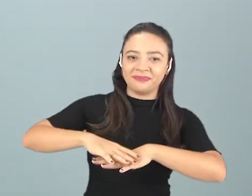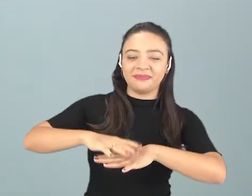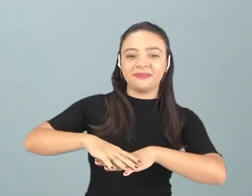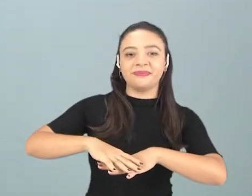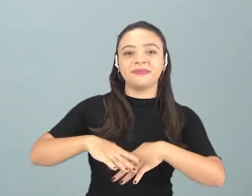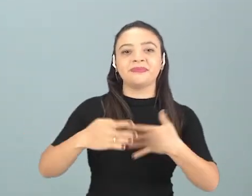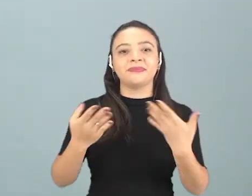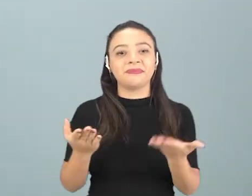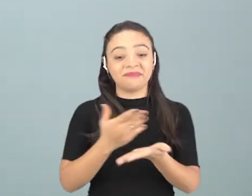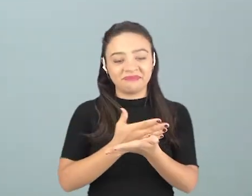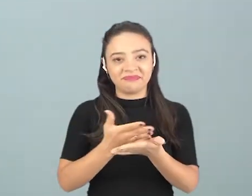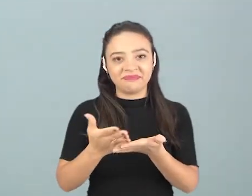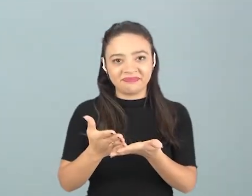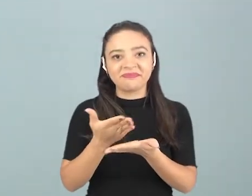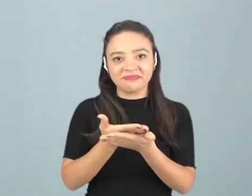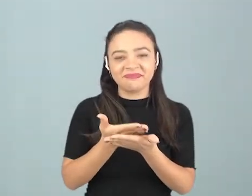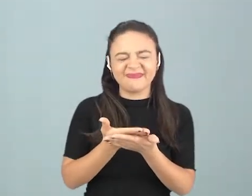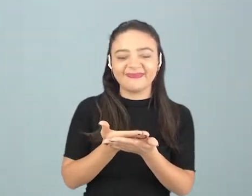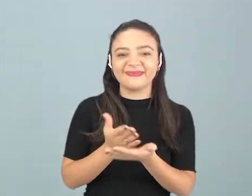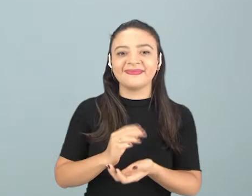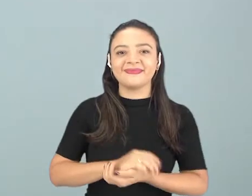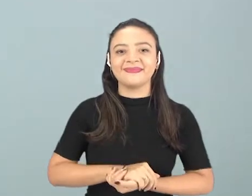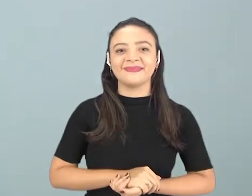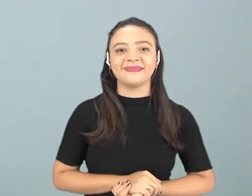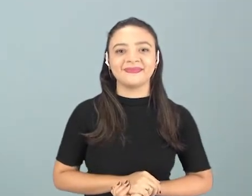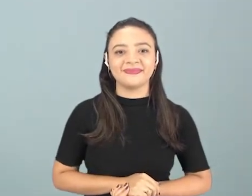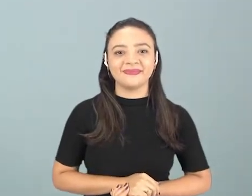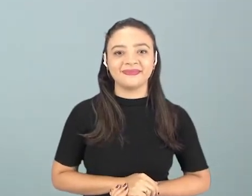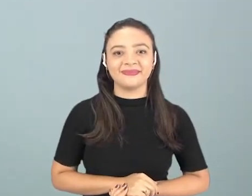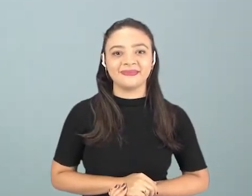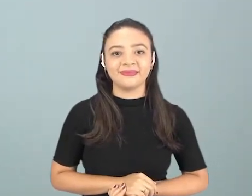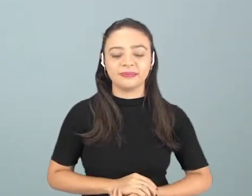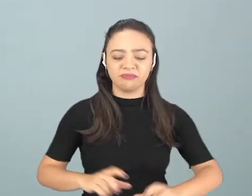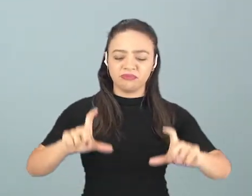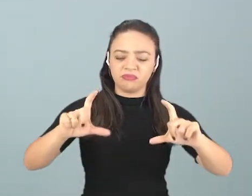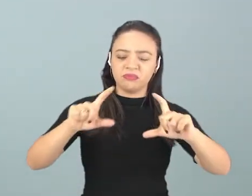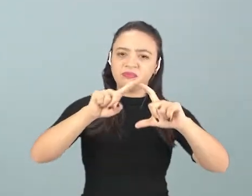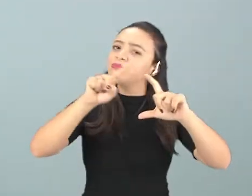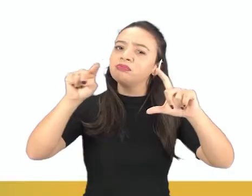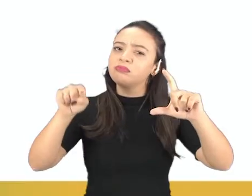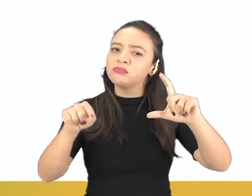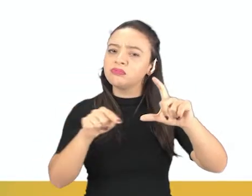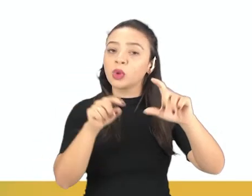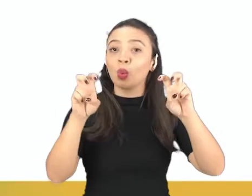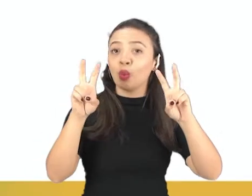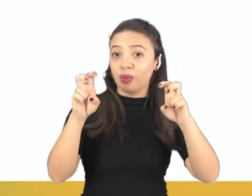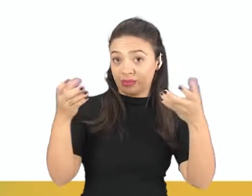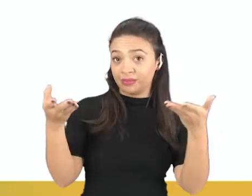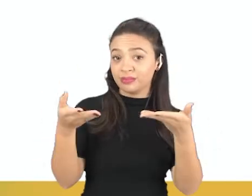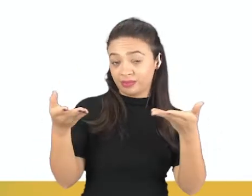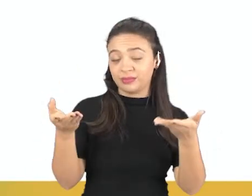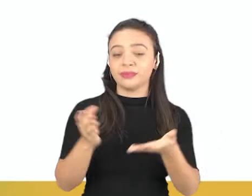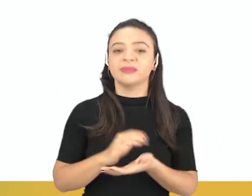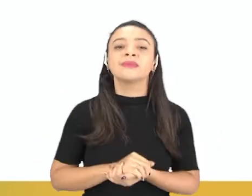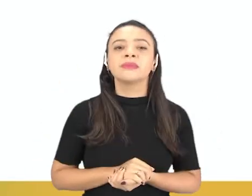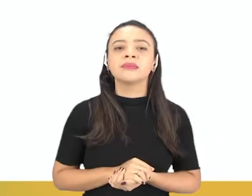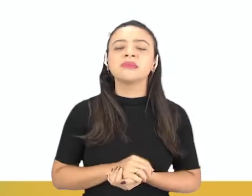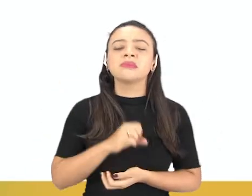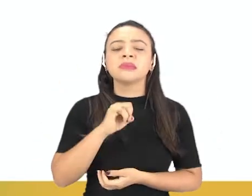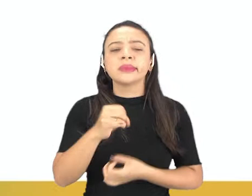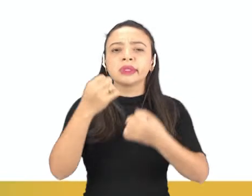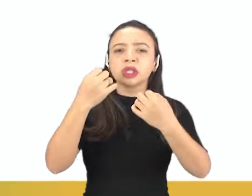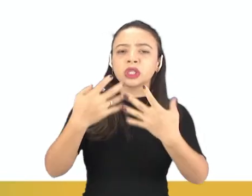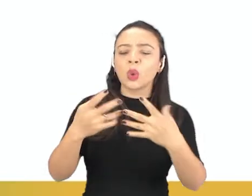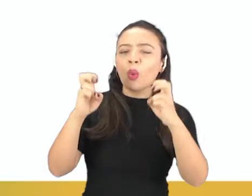Então vamos iniciar na sala a circunferência o nosso título de hoje né quando